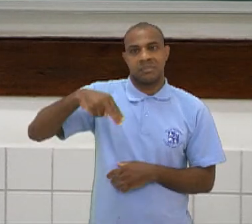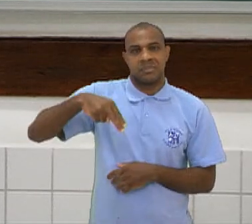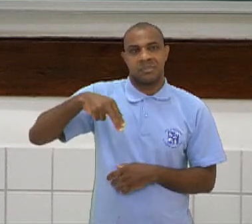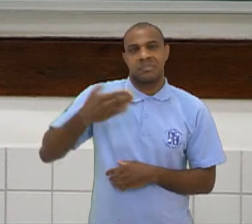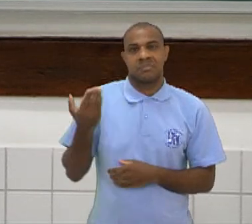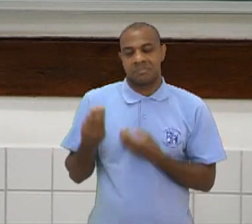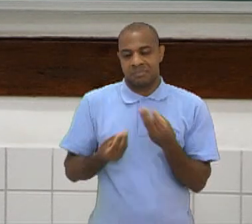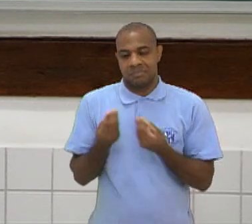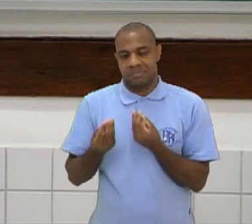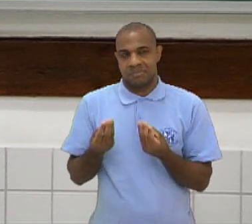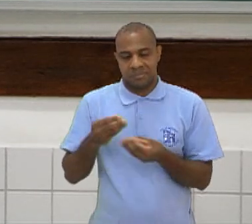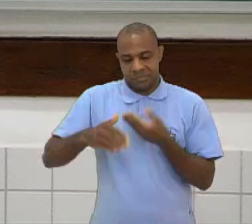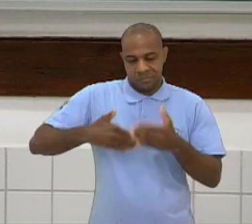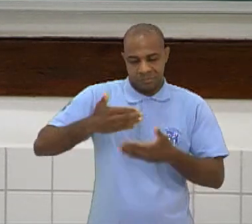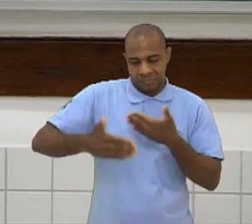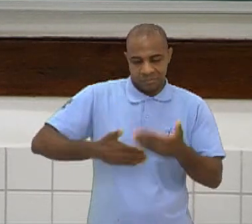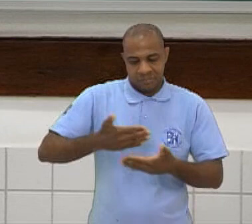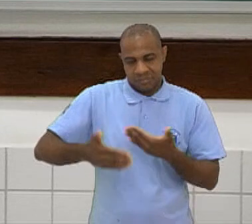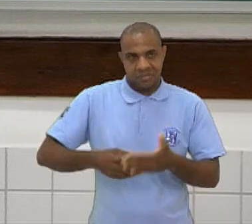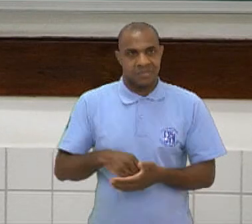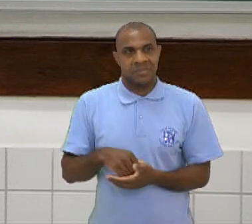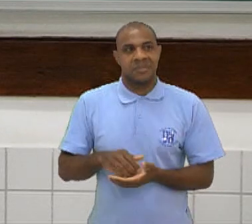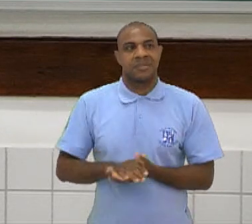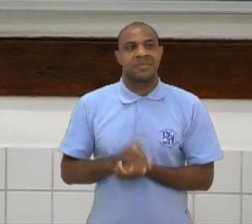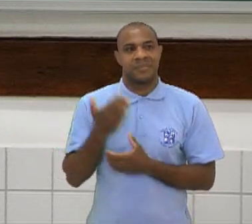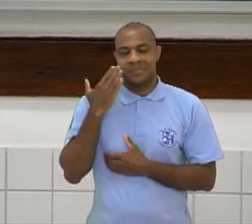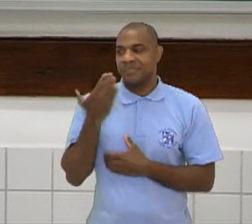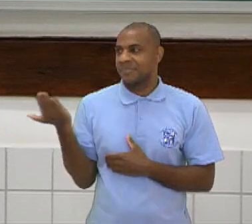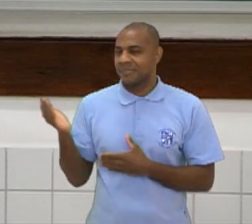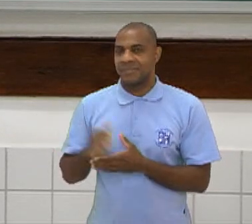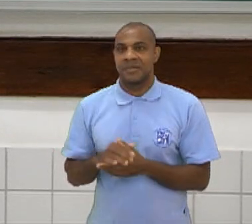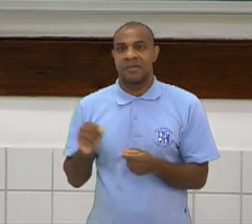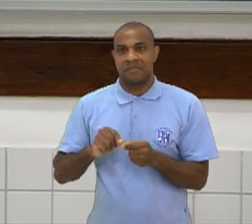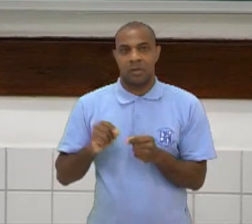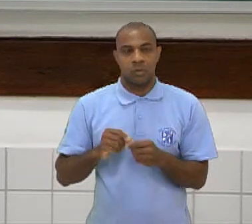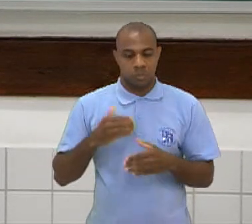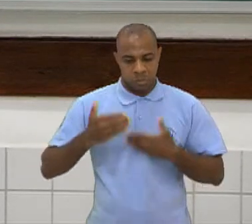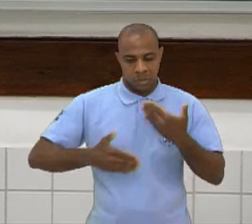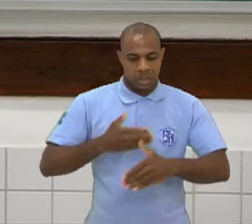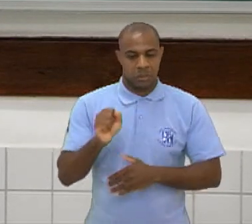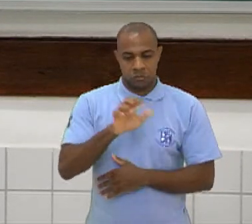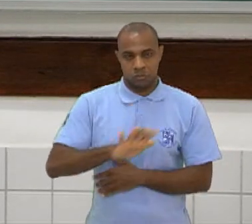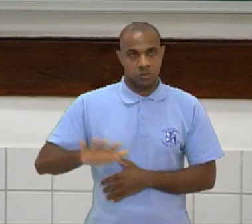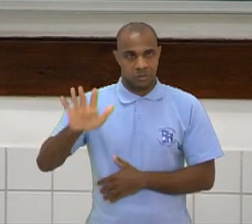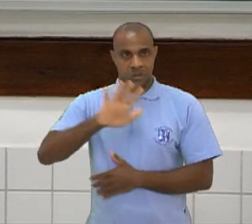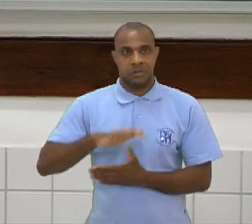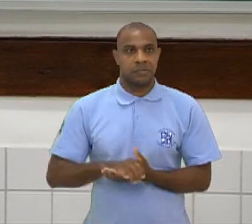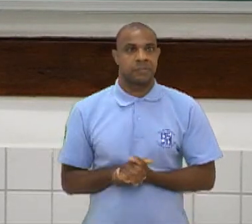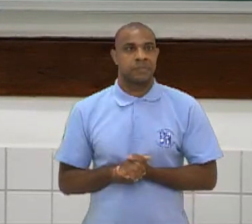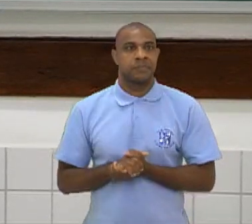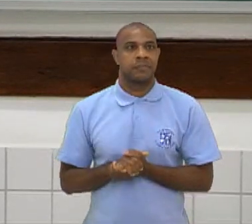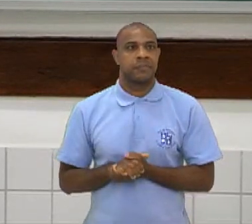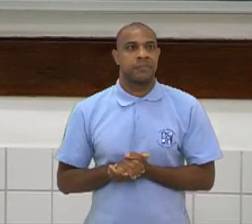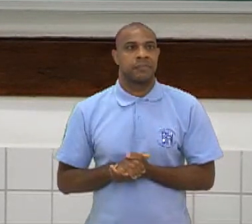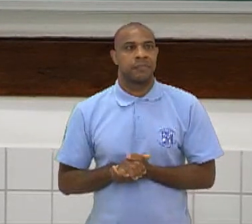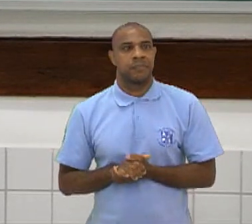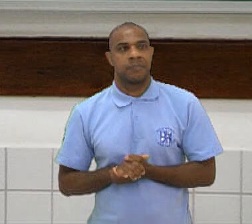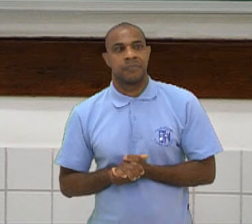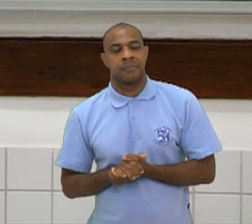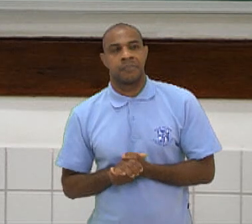nitrificação. Então, não precisou lembrar nitrosação, é nitratação, né? Falou do processo geral. Ah, por que não eram os outros,